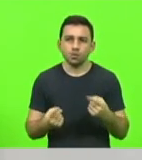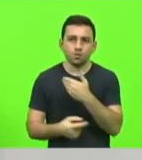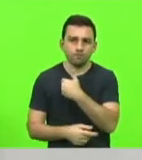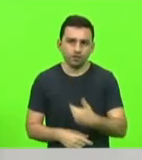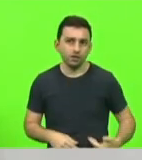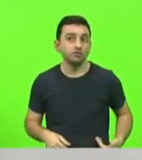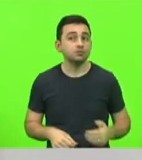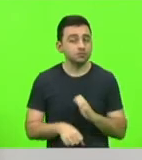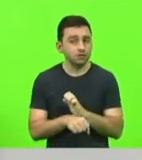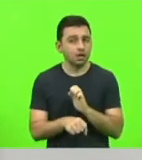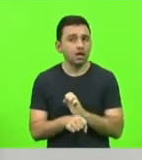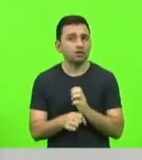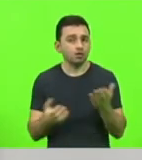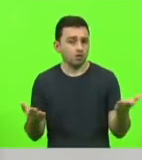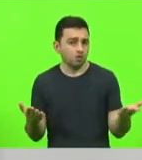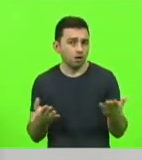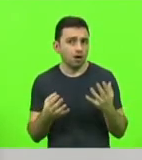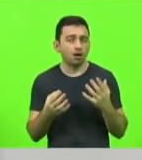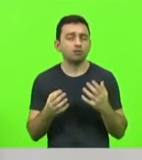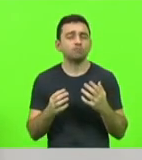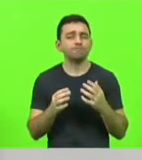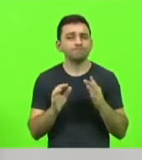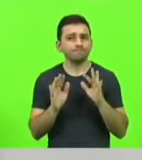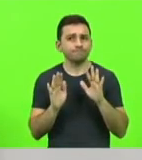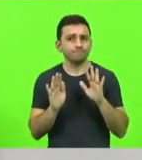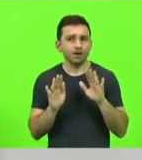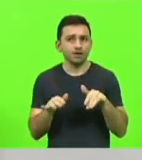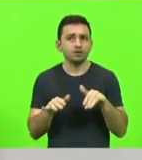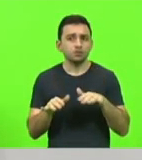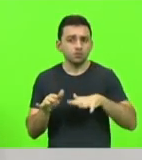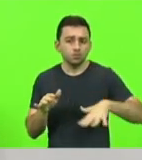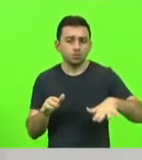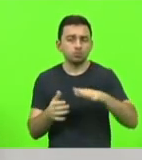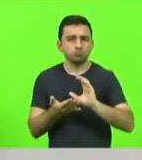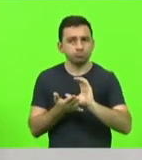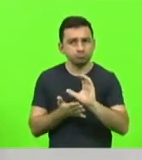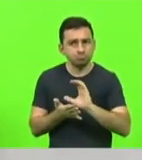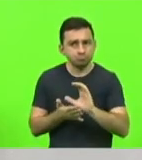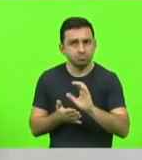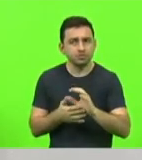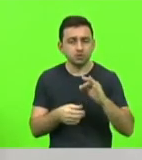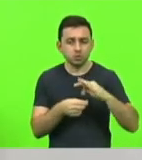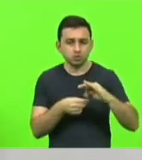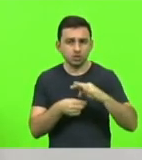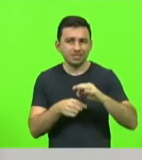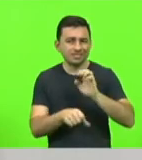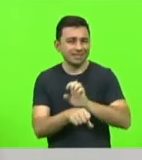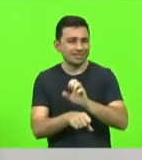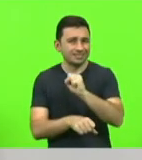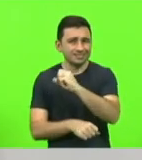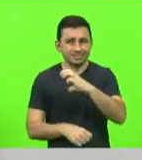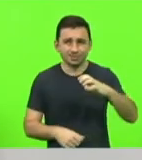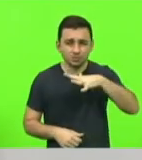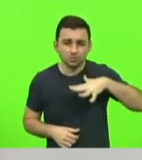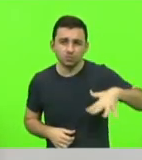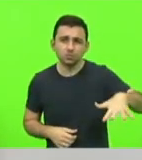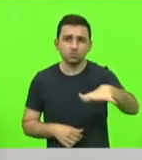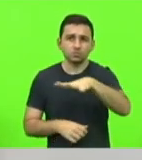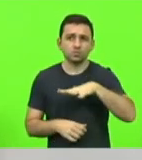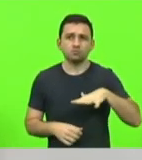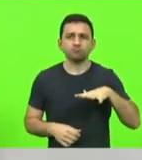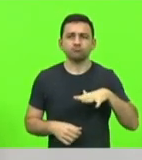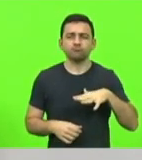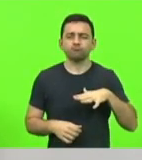repasses para essas instituições especializadas em todo o Estado, de maneira republicana